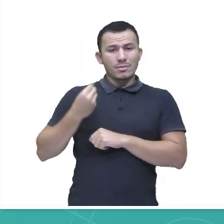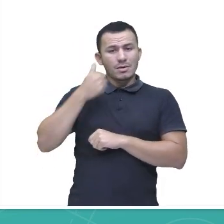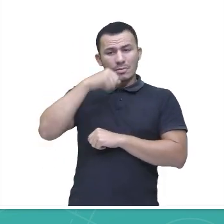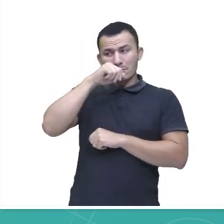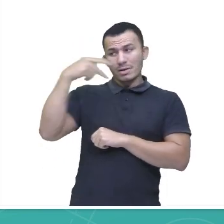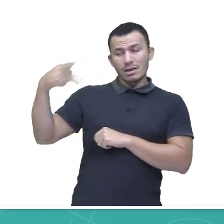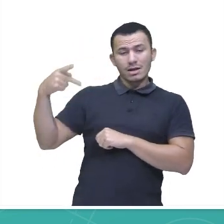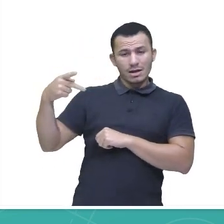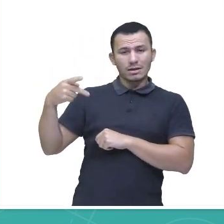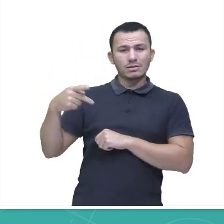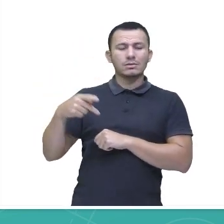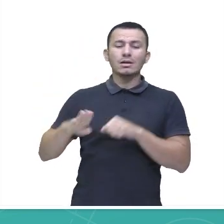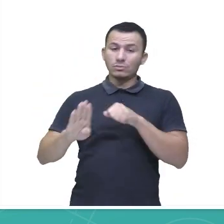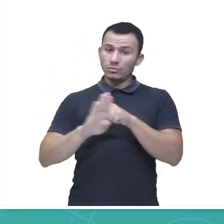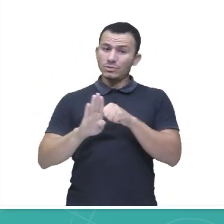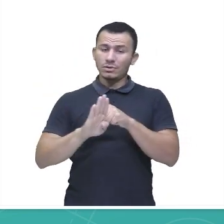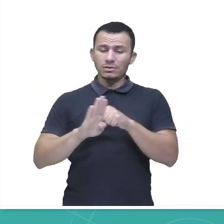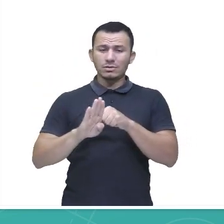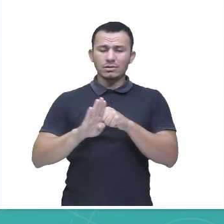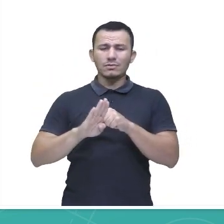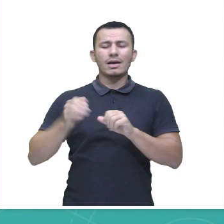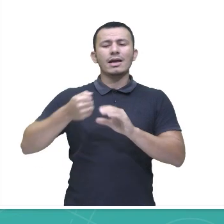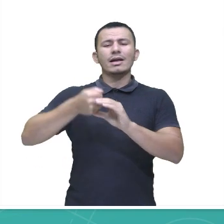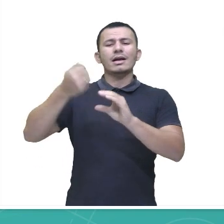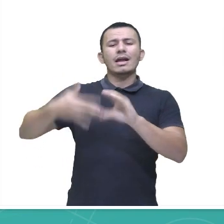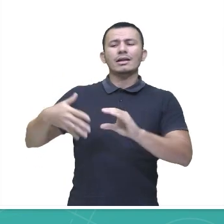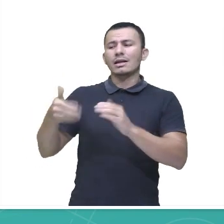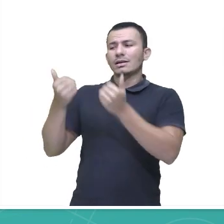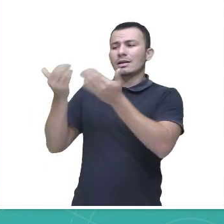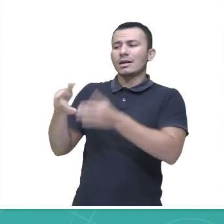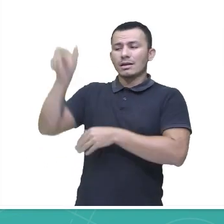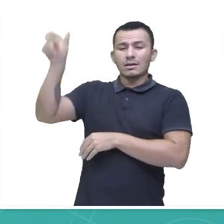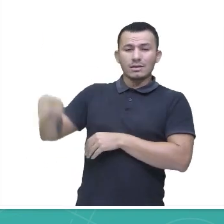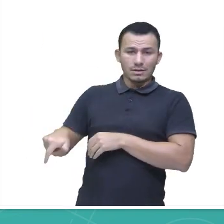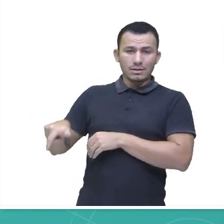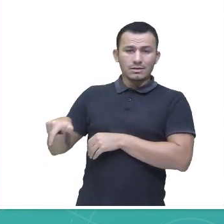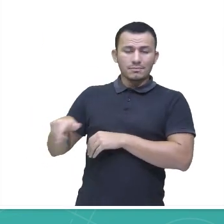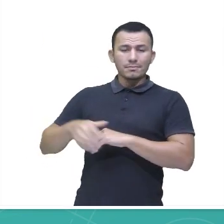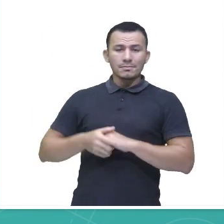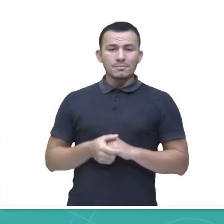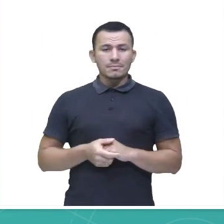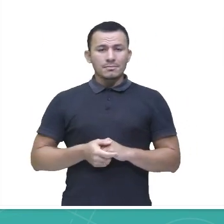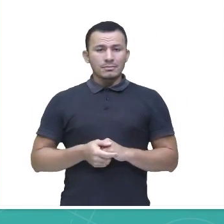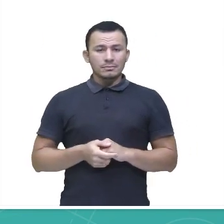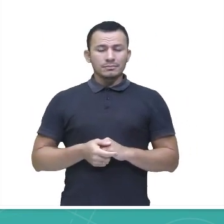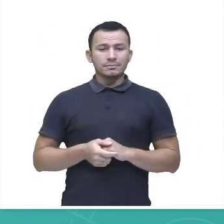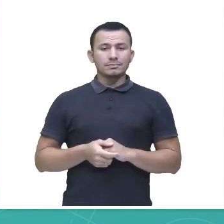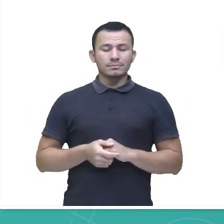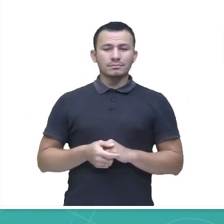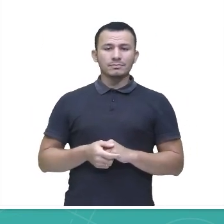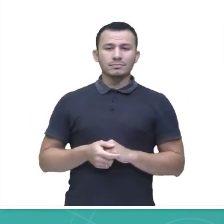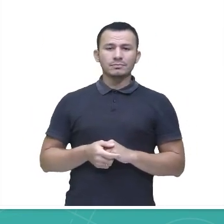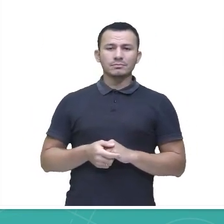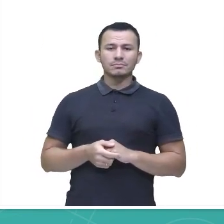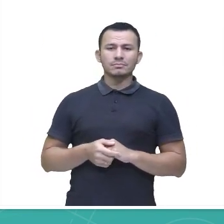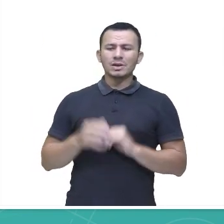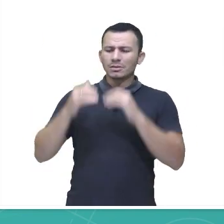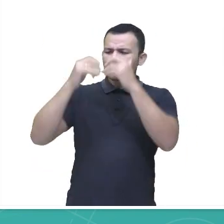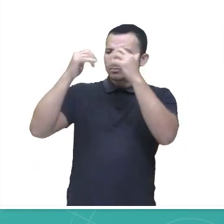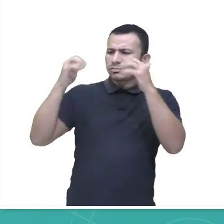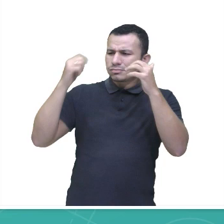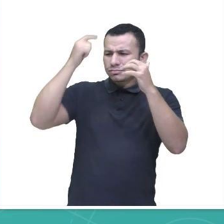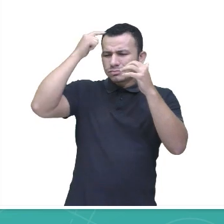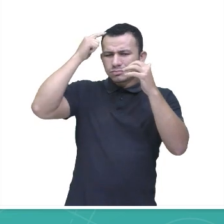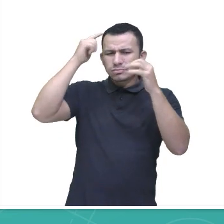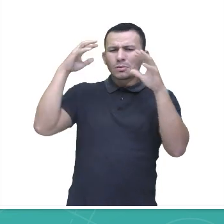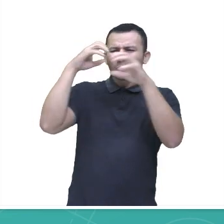ok? Que é substantivo. Está caracterizando, qualificando o cabelo. No meio de sua cabeleira